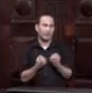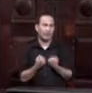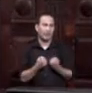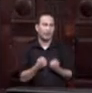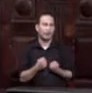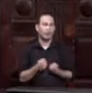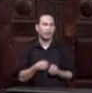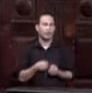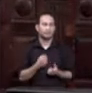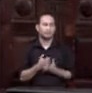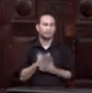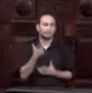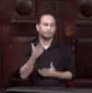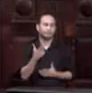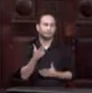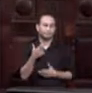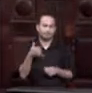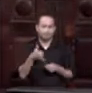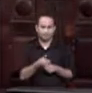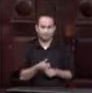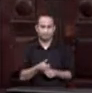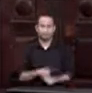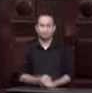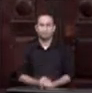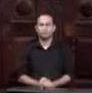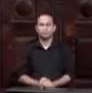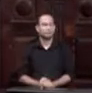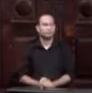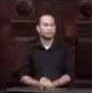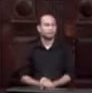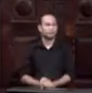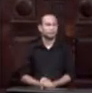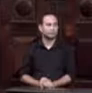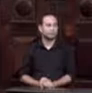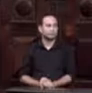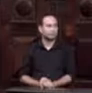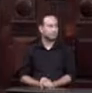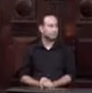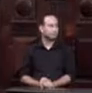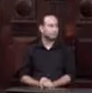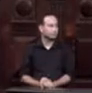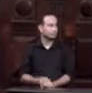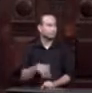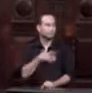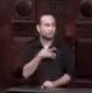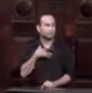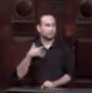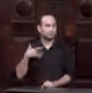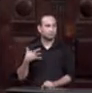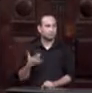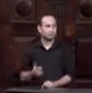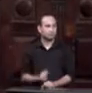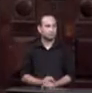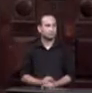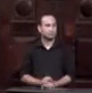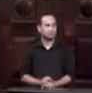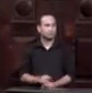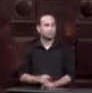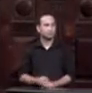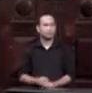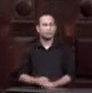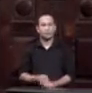para a verba de combustível. Assim seguimos. Auxílio saúde, que nós não temos,